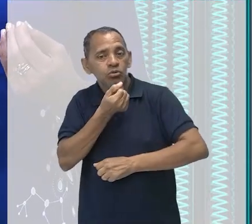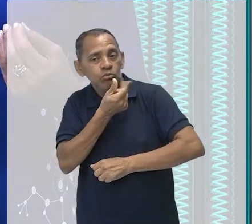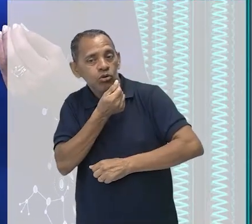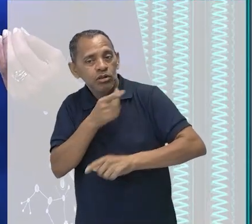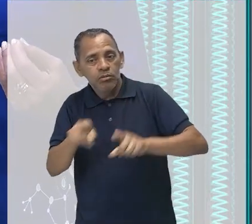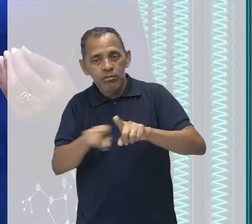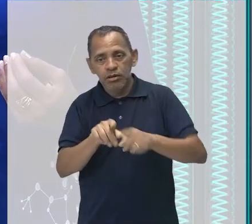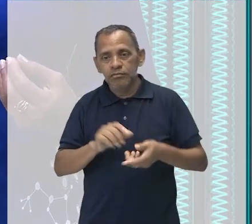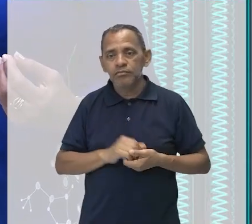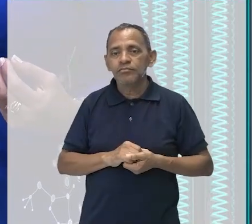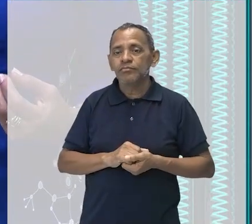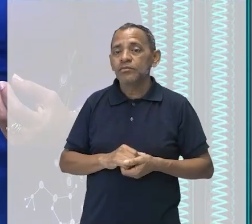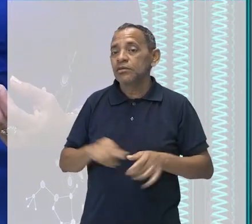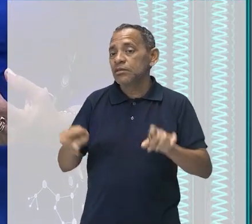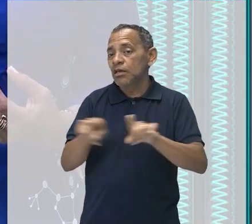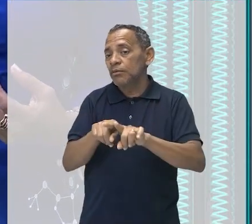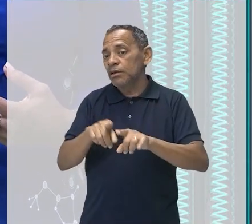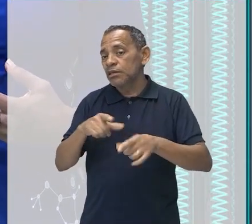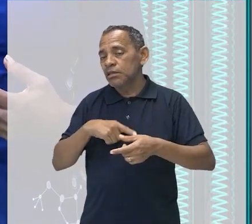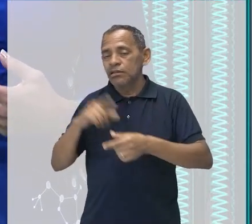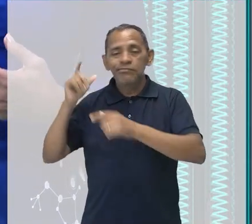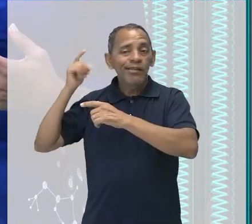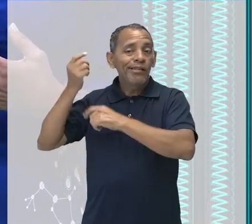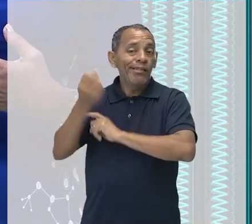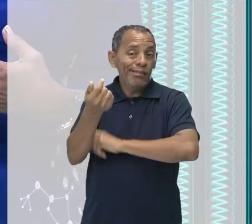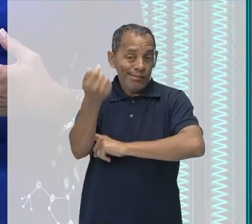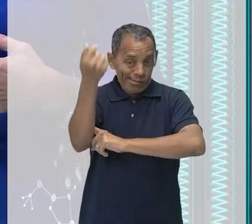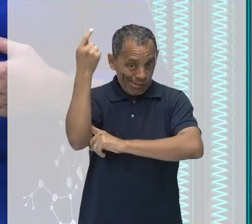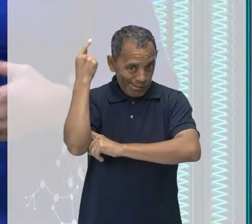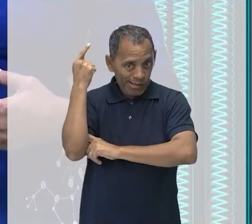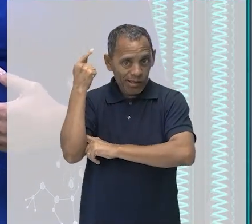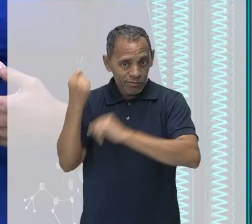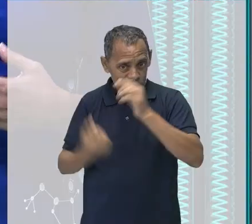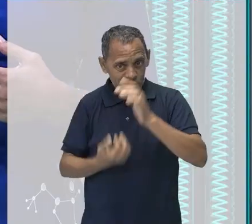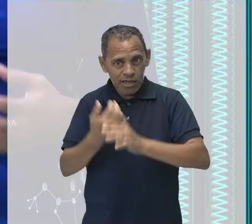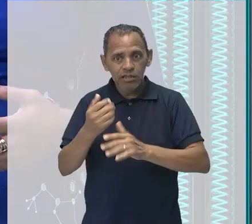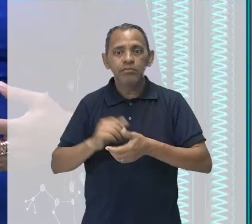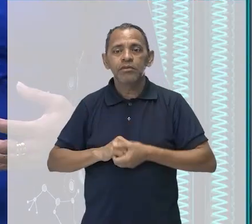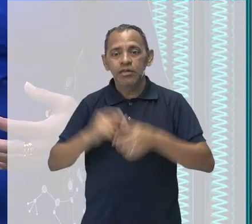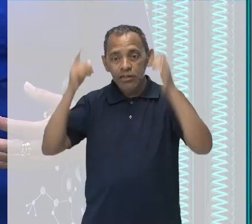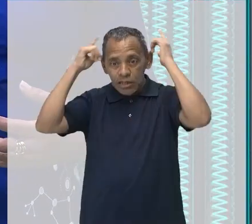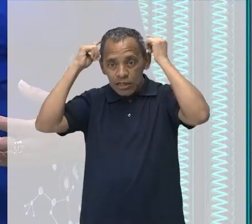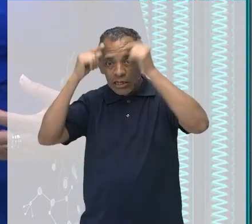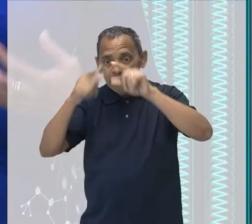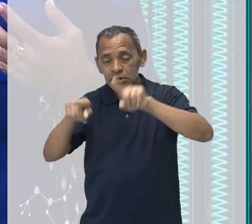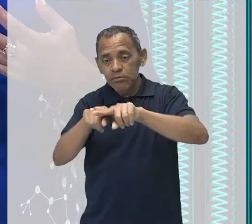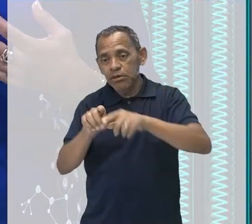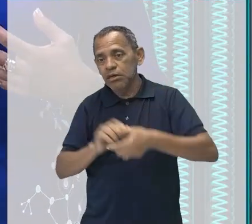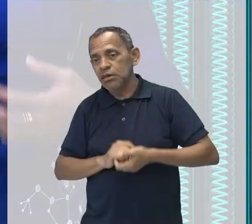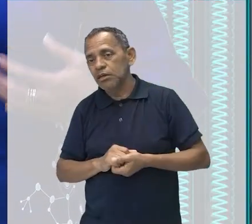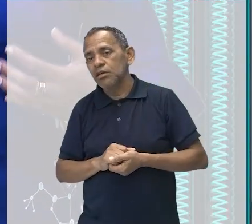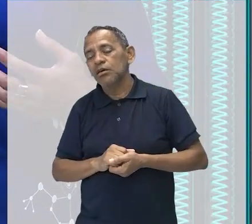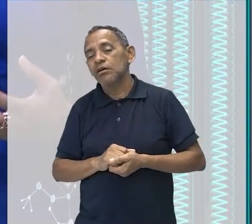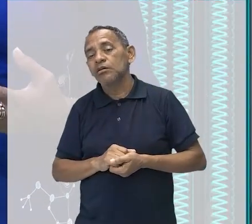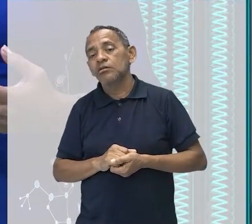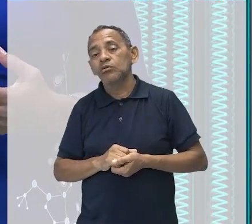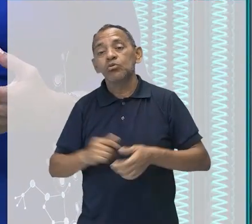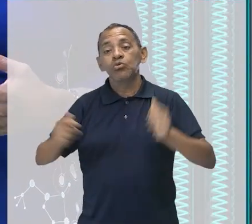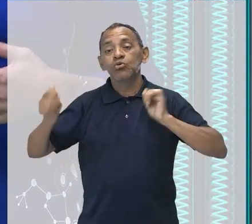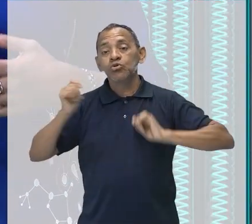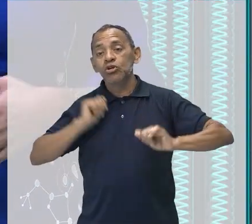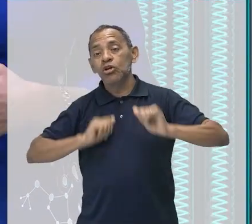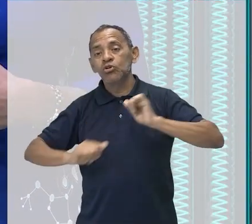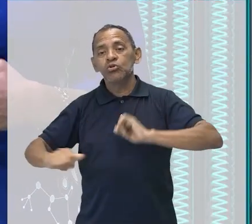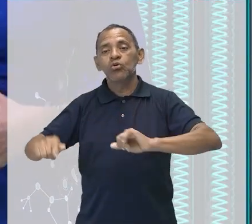desde a Grécia Antiga, certo? Onde os atores faziam uma sátira ali das pessoas